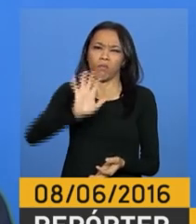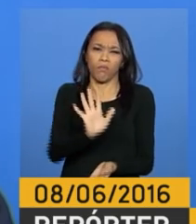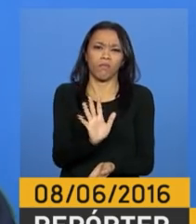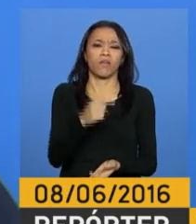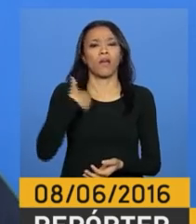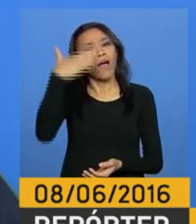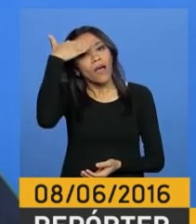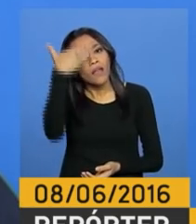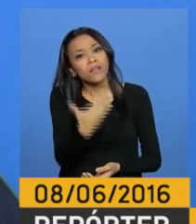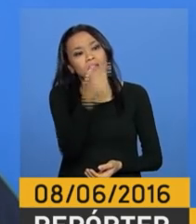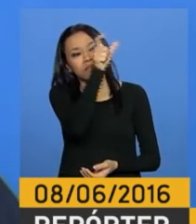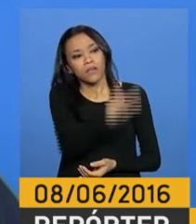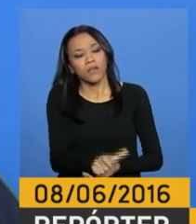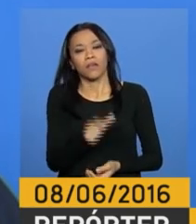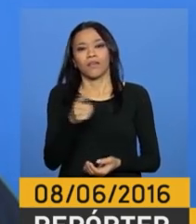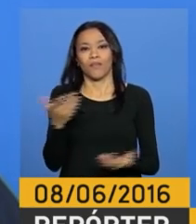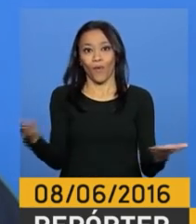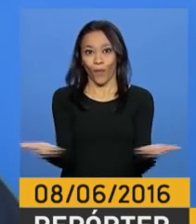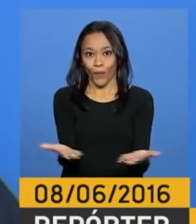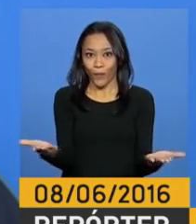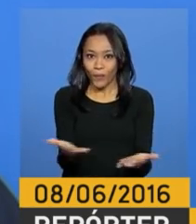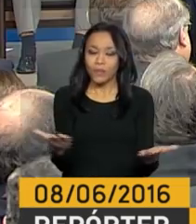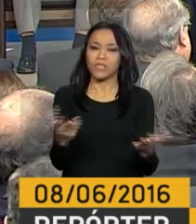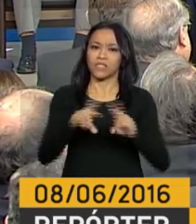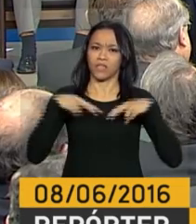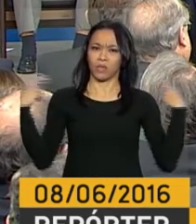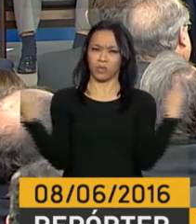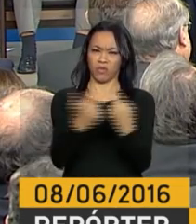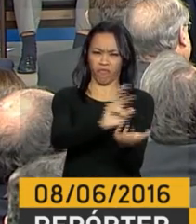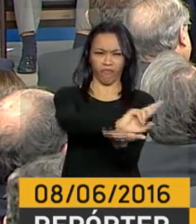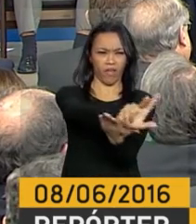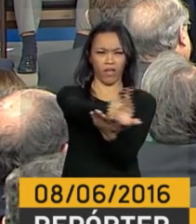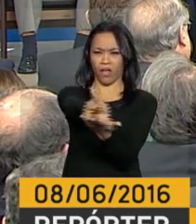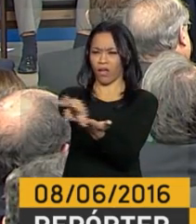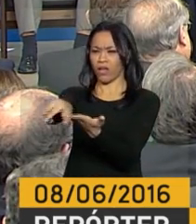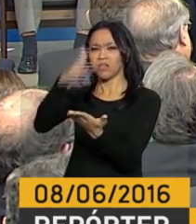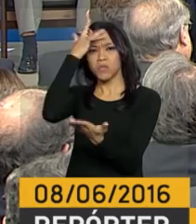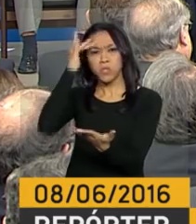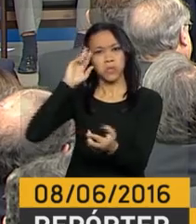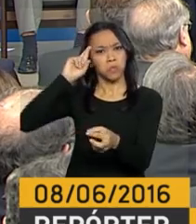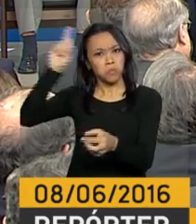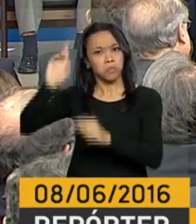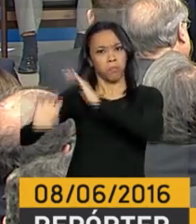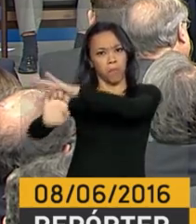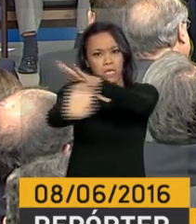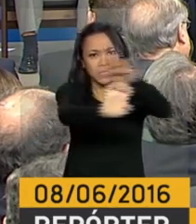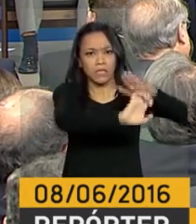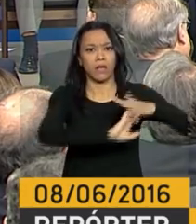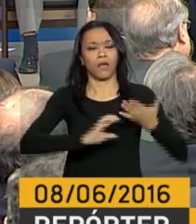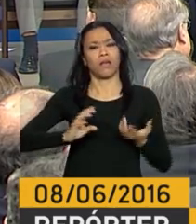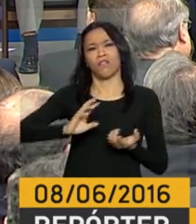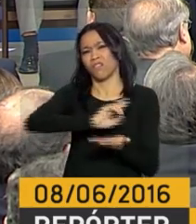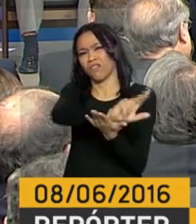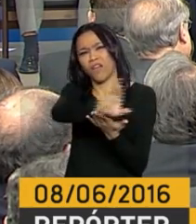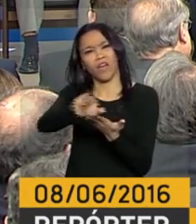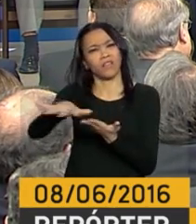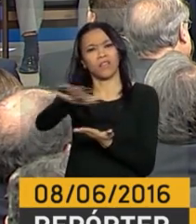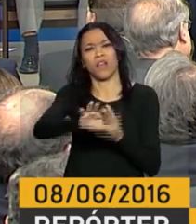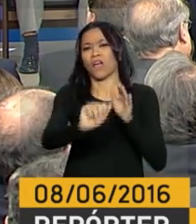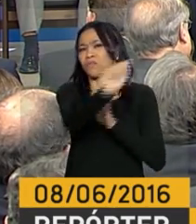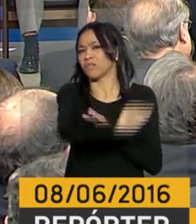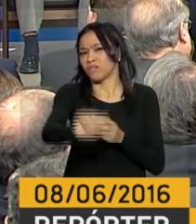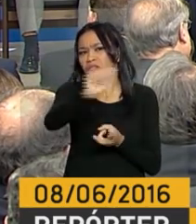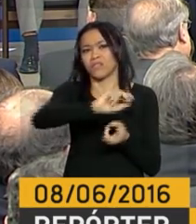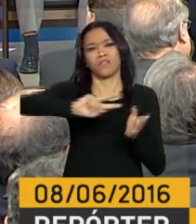excelência por essa oportunidade de receber aqui todas as forças produtivas do Brasil de todos os setores